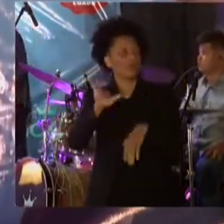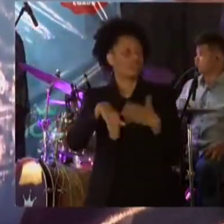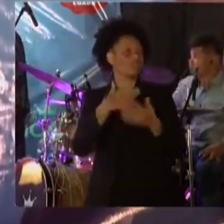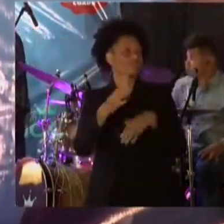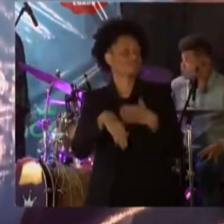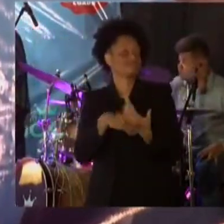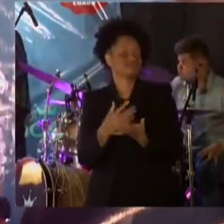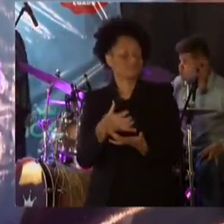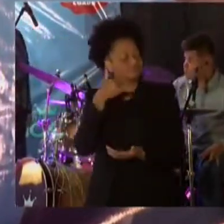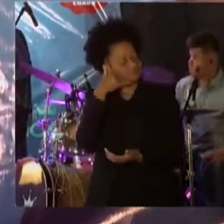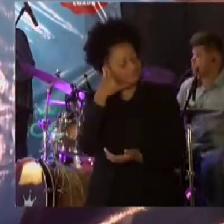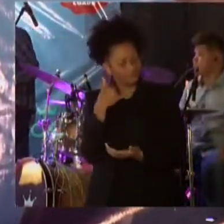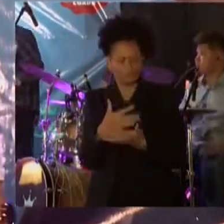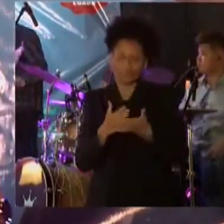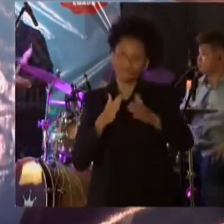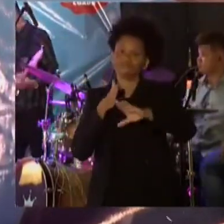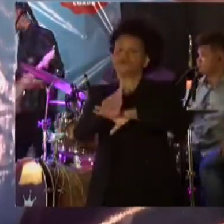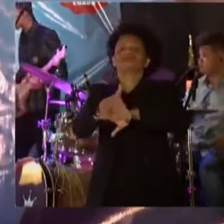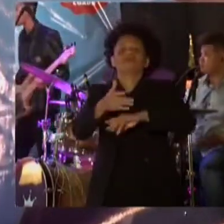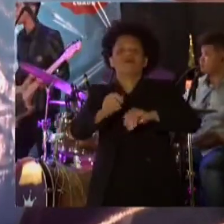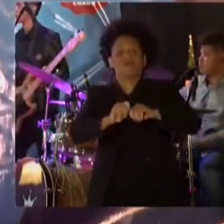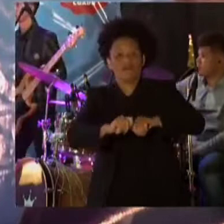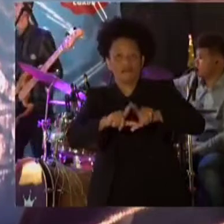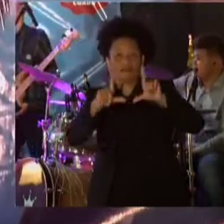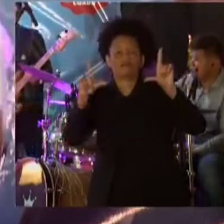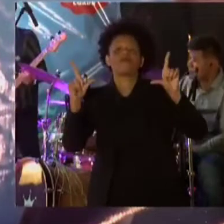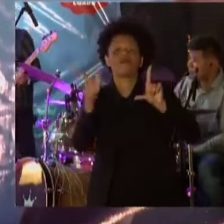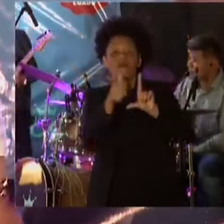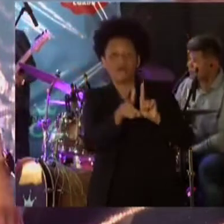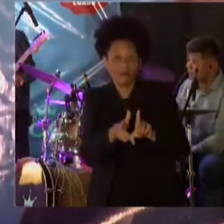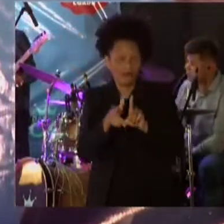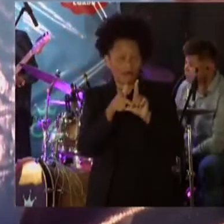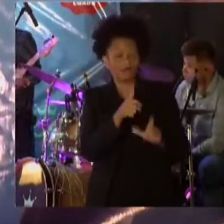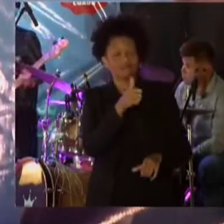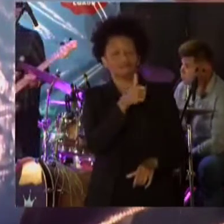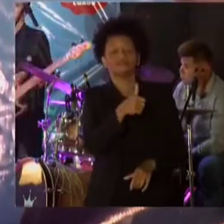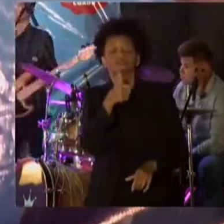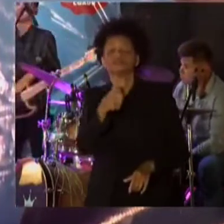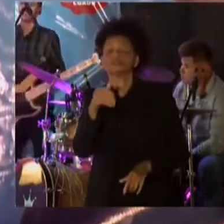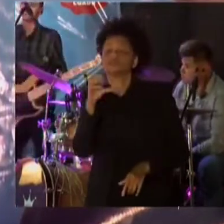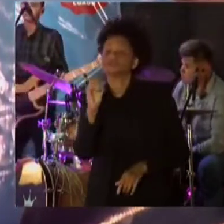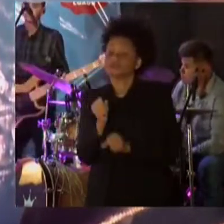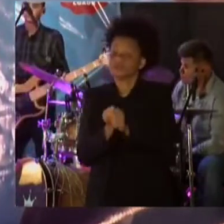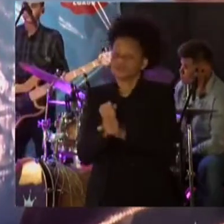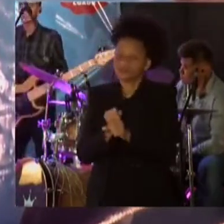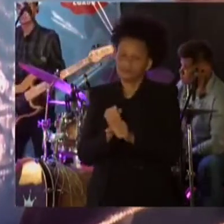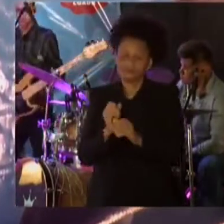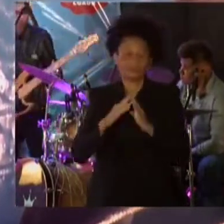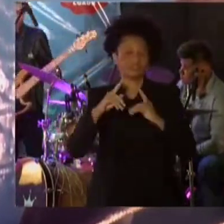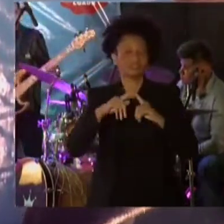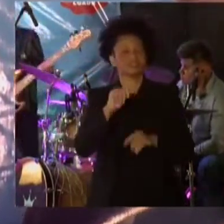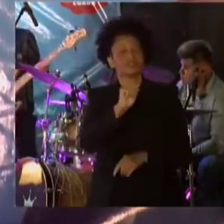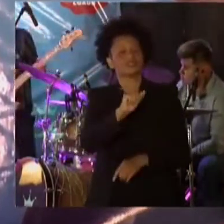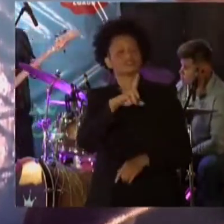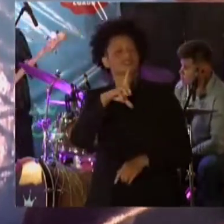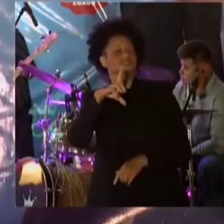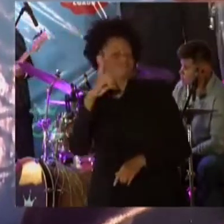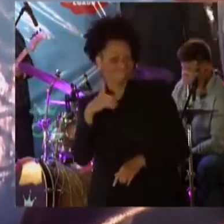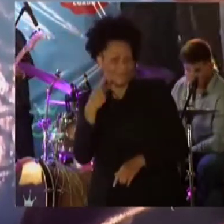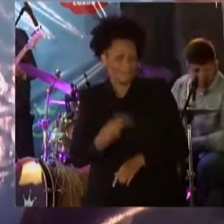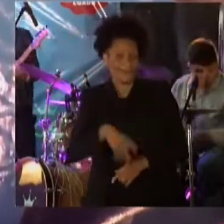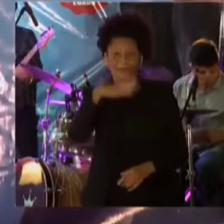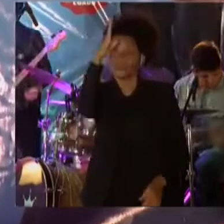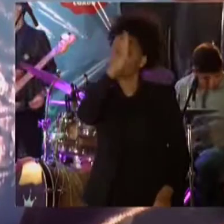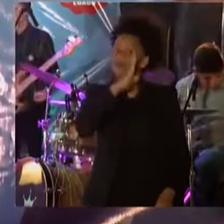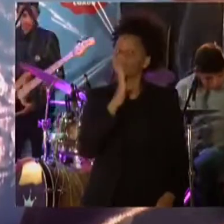pegou seu telefone, entrou nessa live. Nós estamos fazendo aqui a live dos 110 anos das Assembleias de Deus no